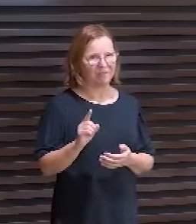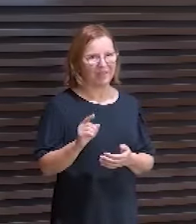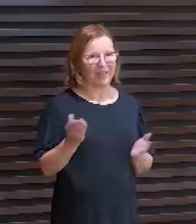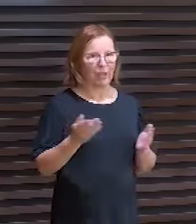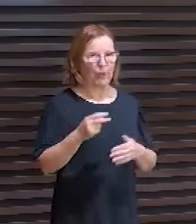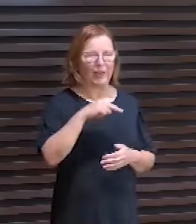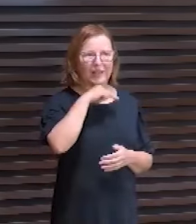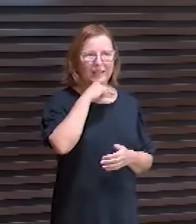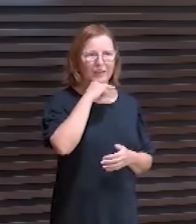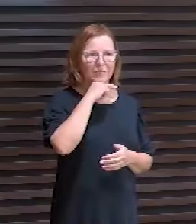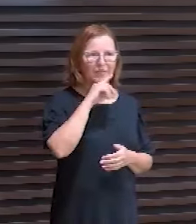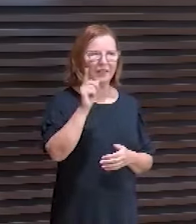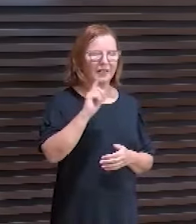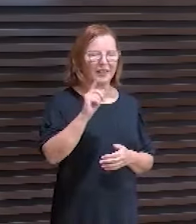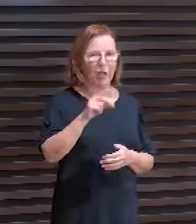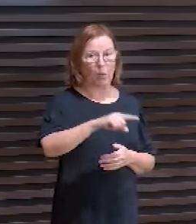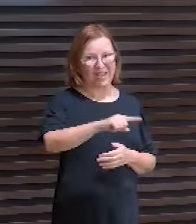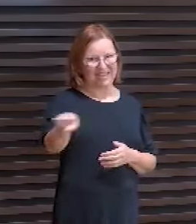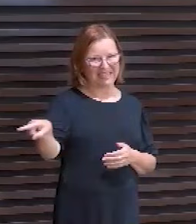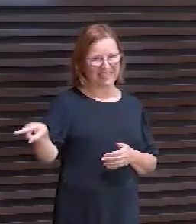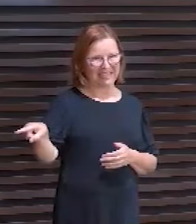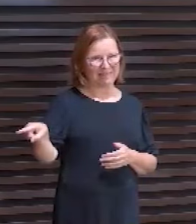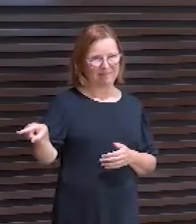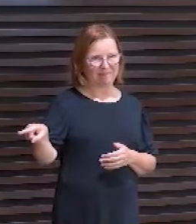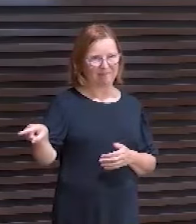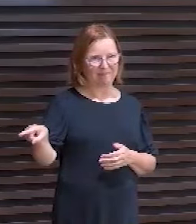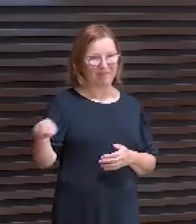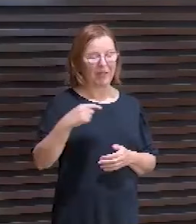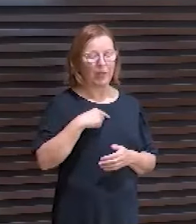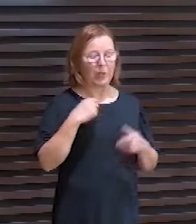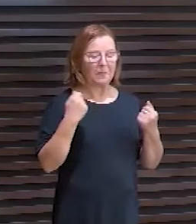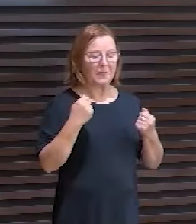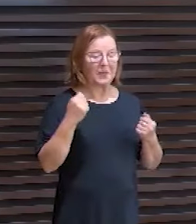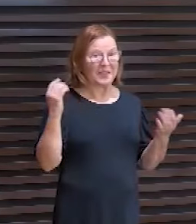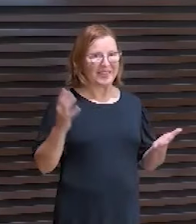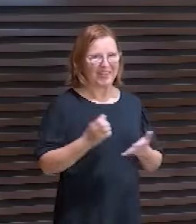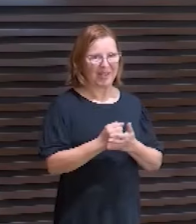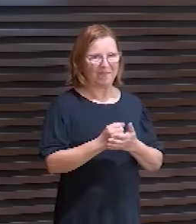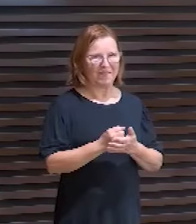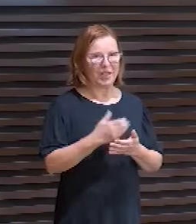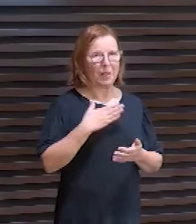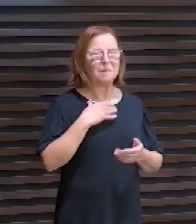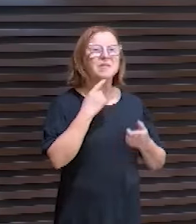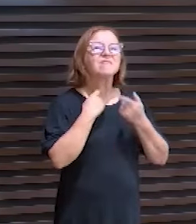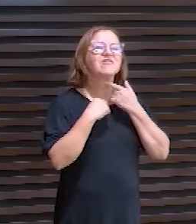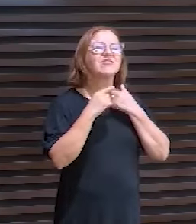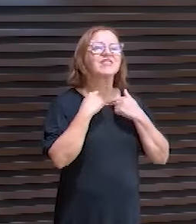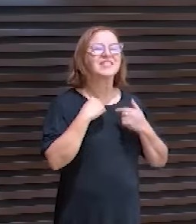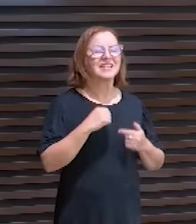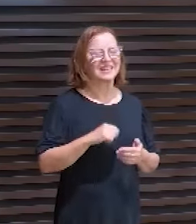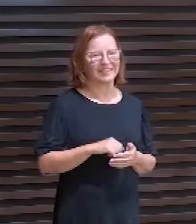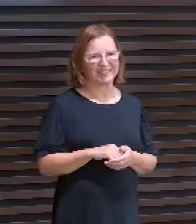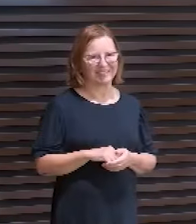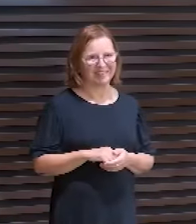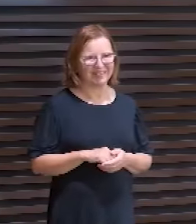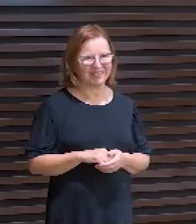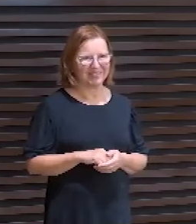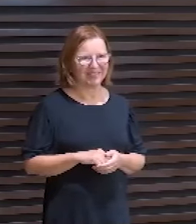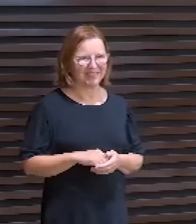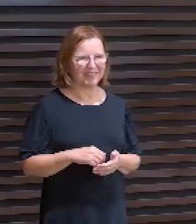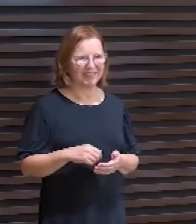netos não são eles eu preciso ser salvo da minha vontade do Meu Ego da minha